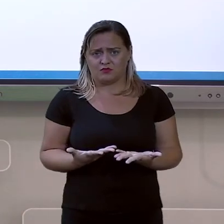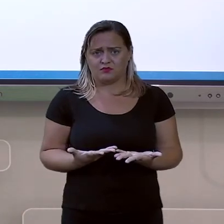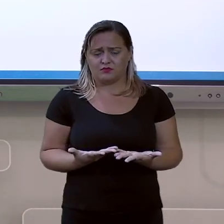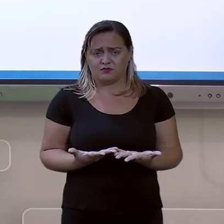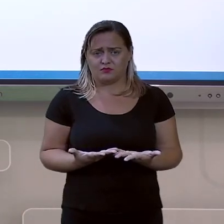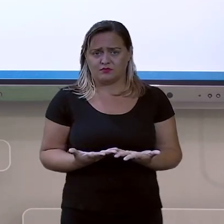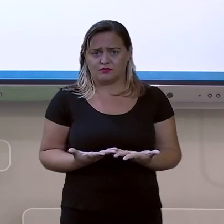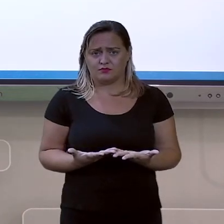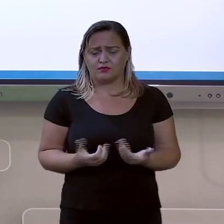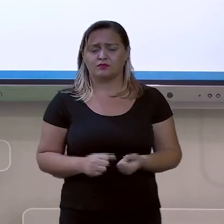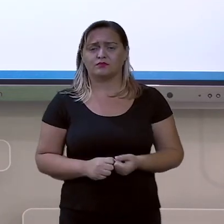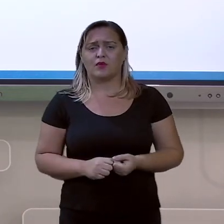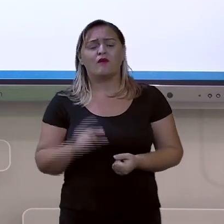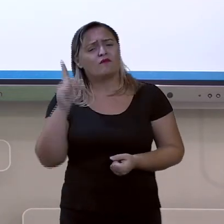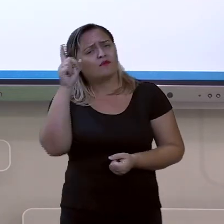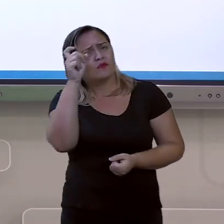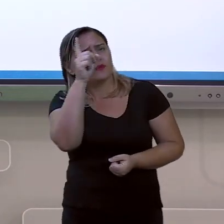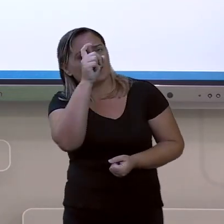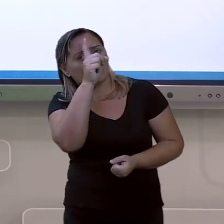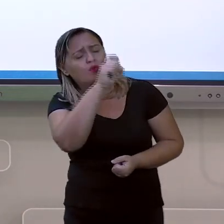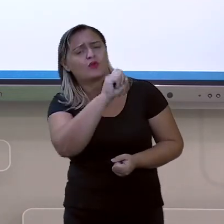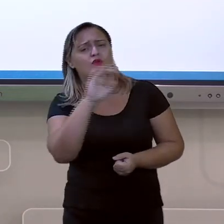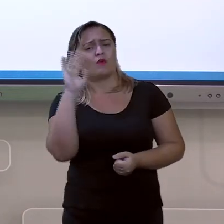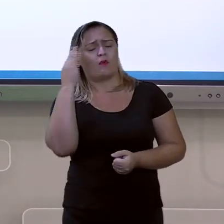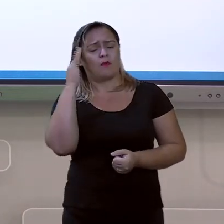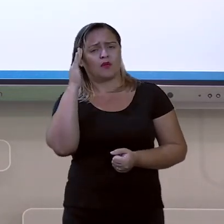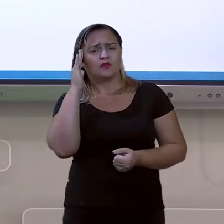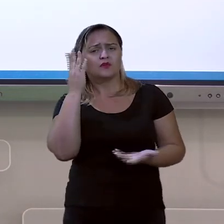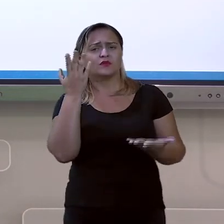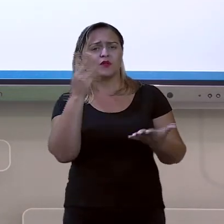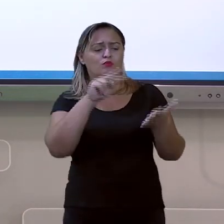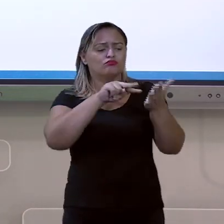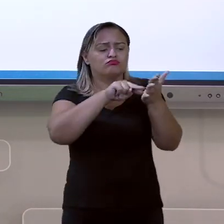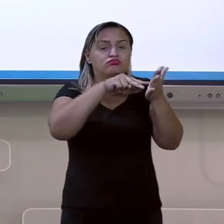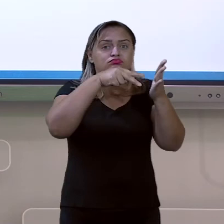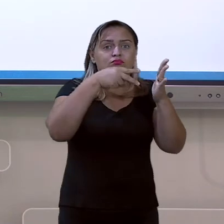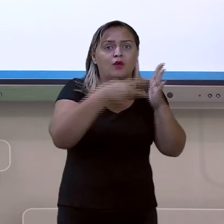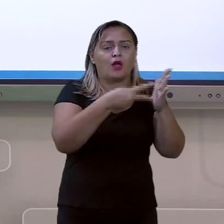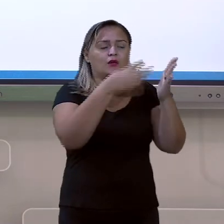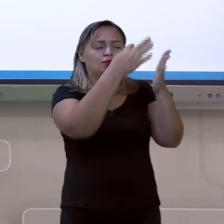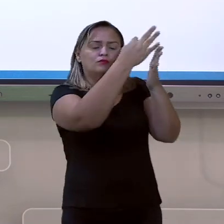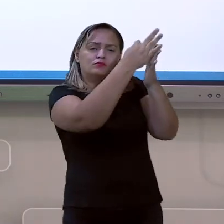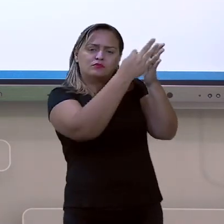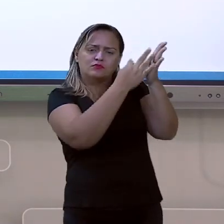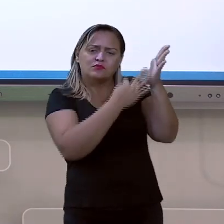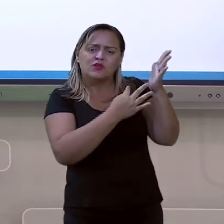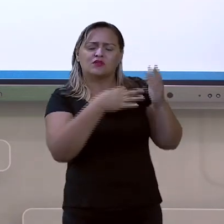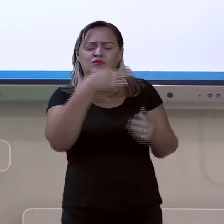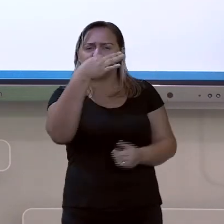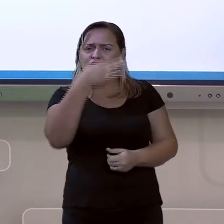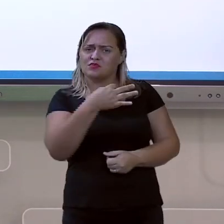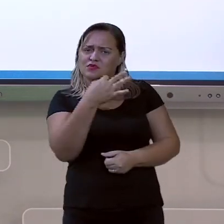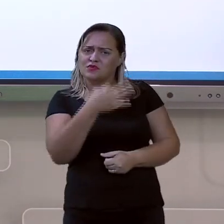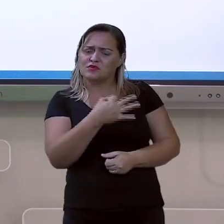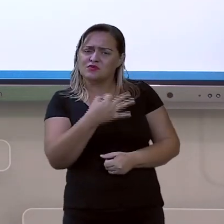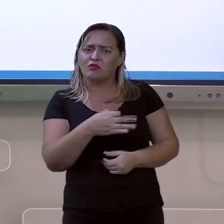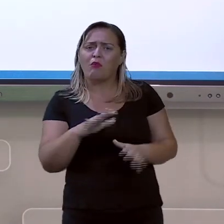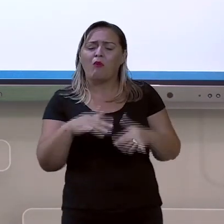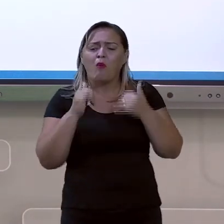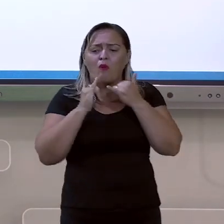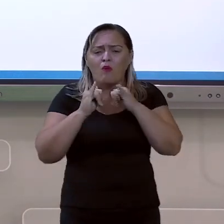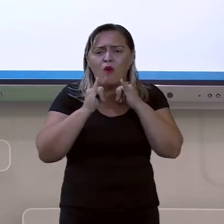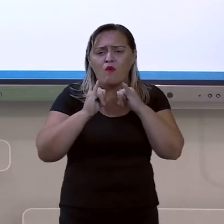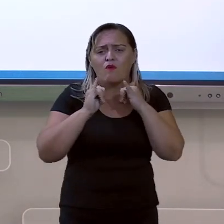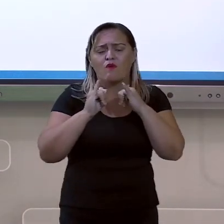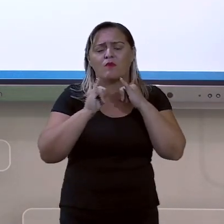consigo compreender de modo concreto, de modo correto, quais são as